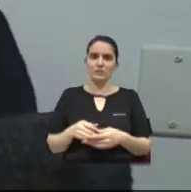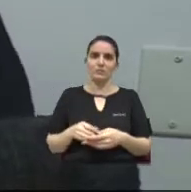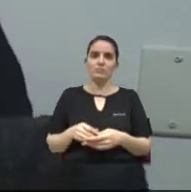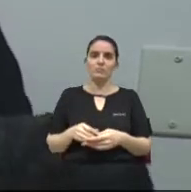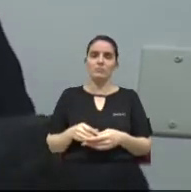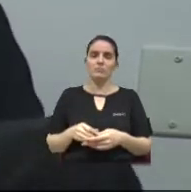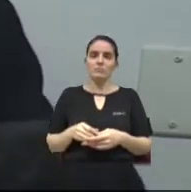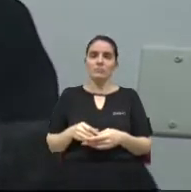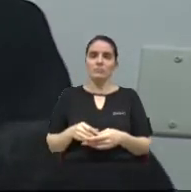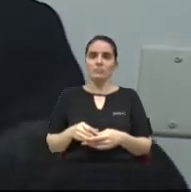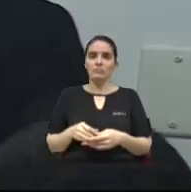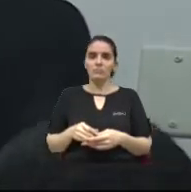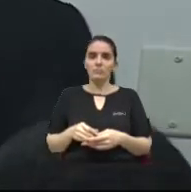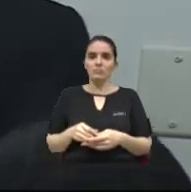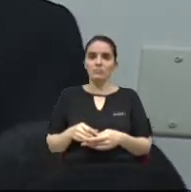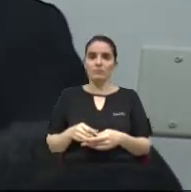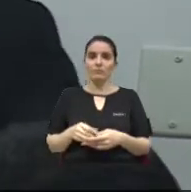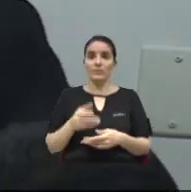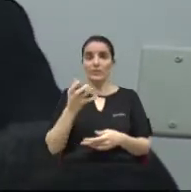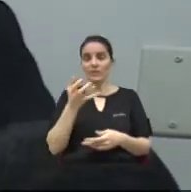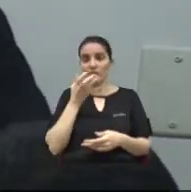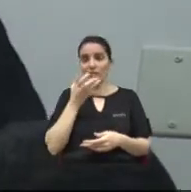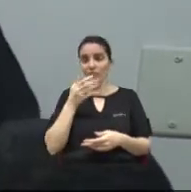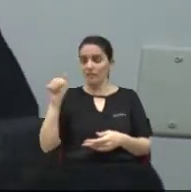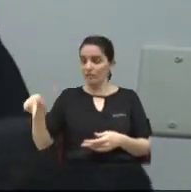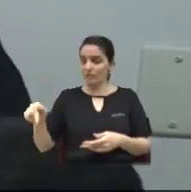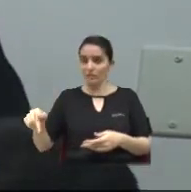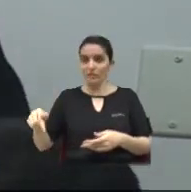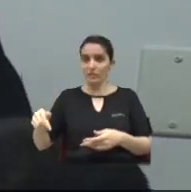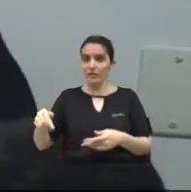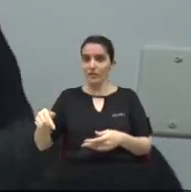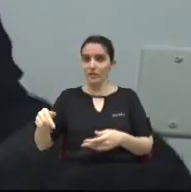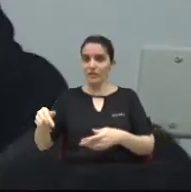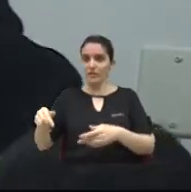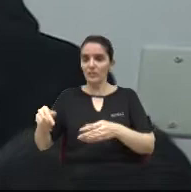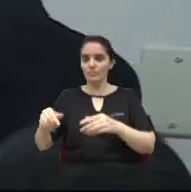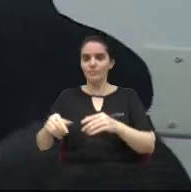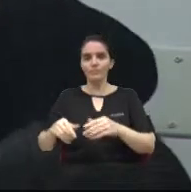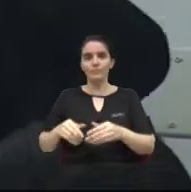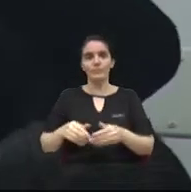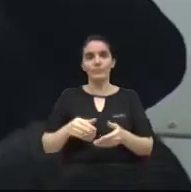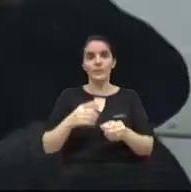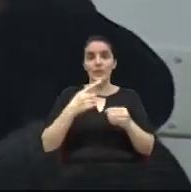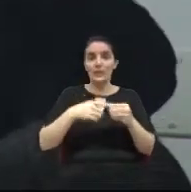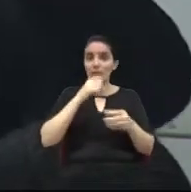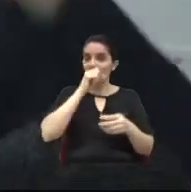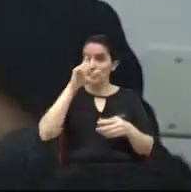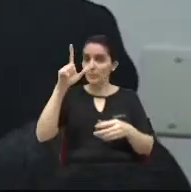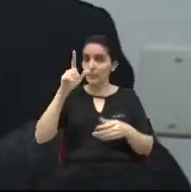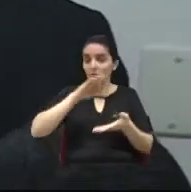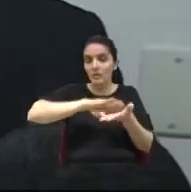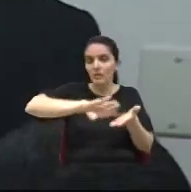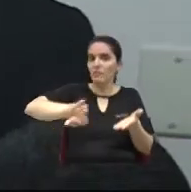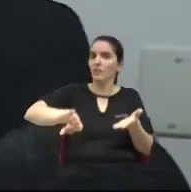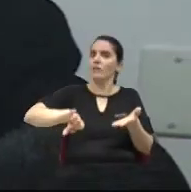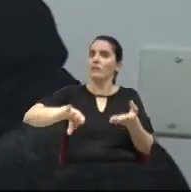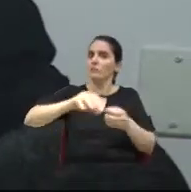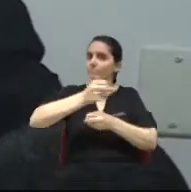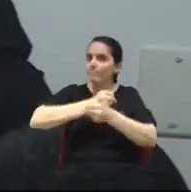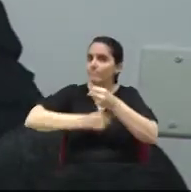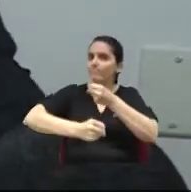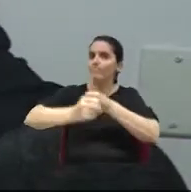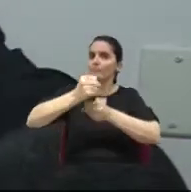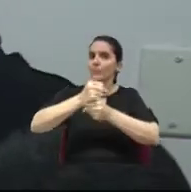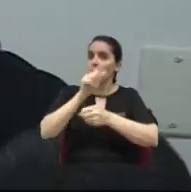argumento para tentar tirar e levar embora da cidade de Limeira. Isso está acontecendo há anos atrás. Isso já vem